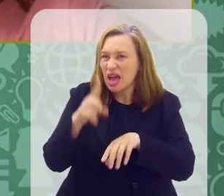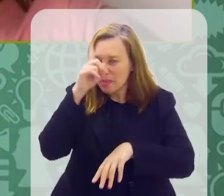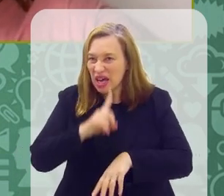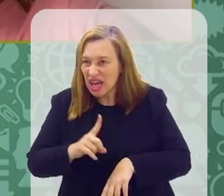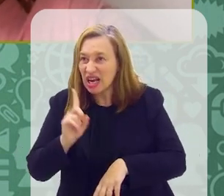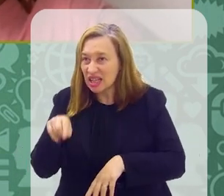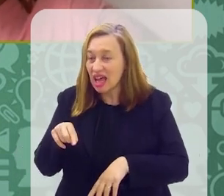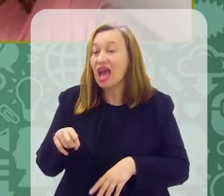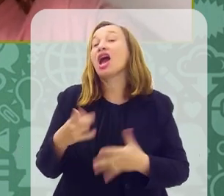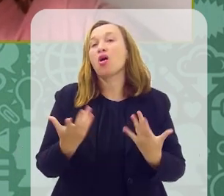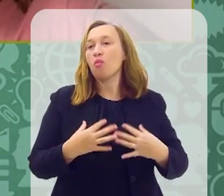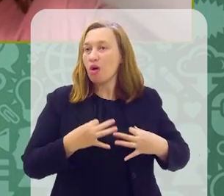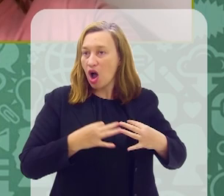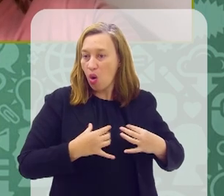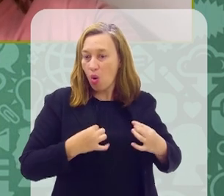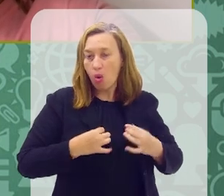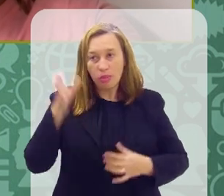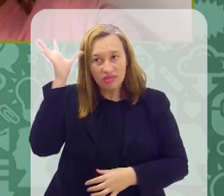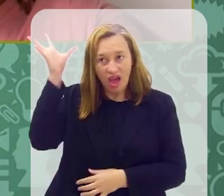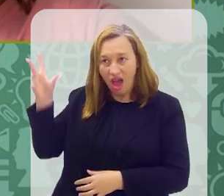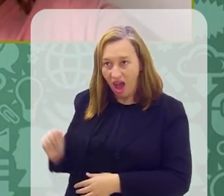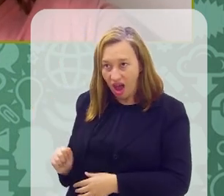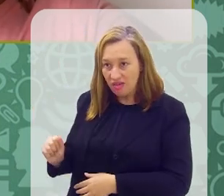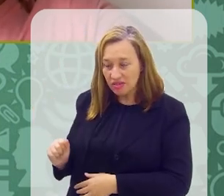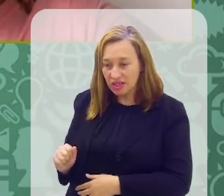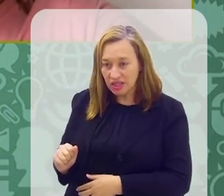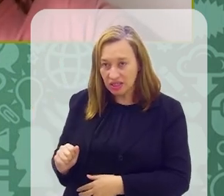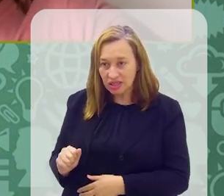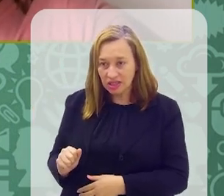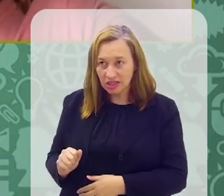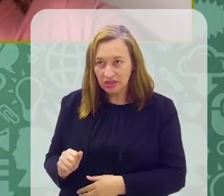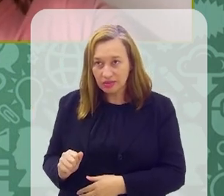mesmo? Isso é uma vestimenta africana, né, com toda